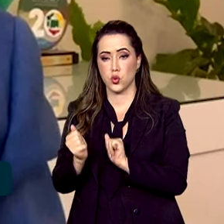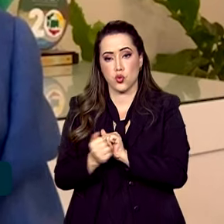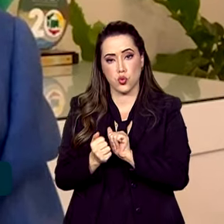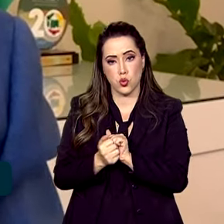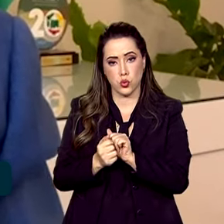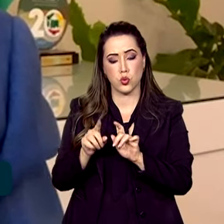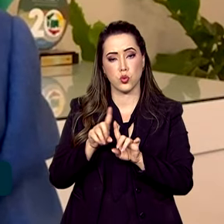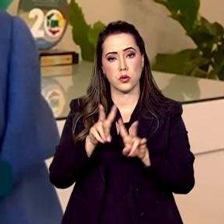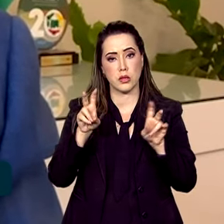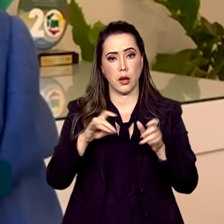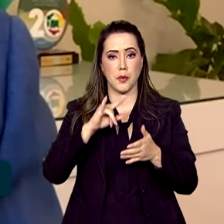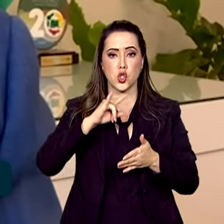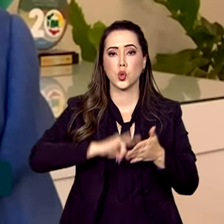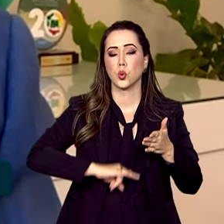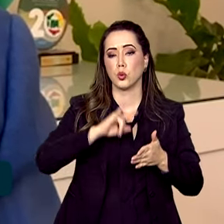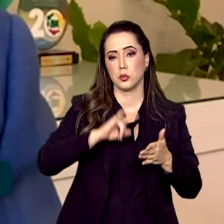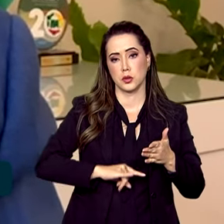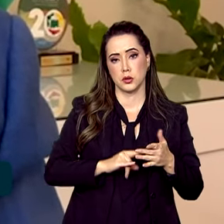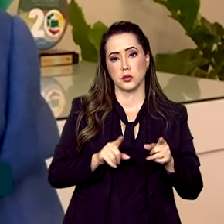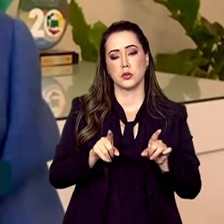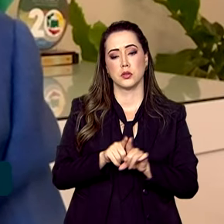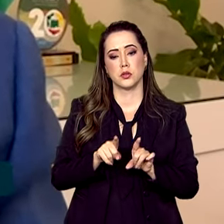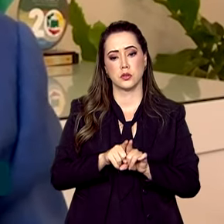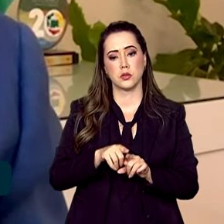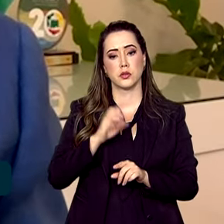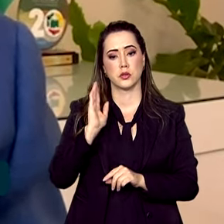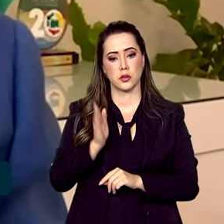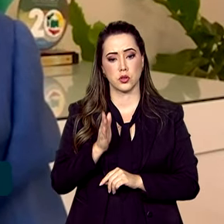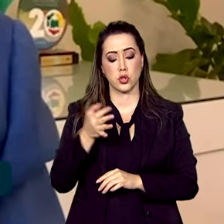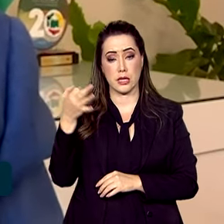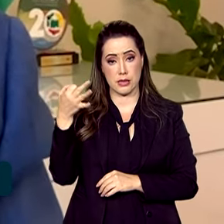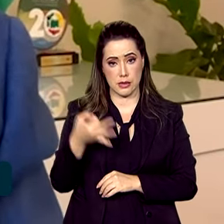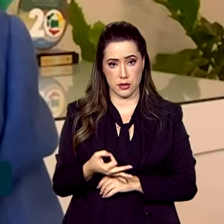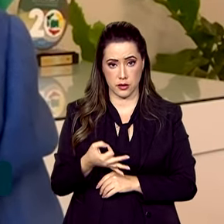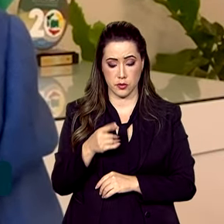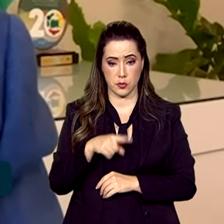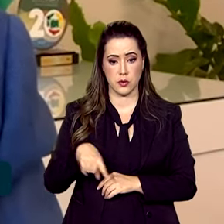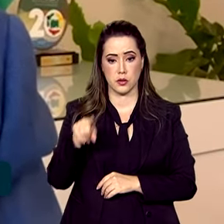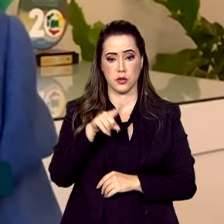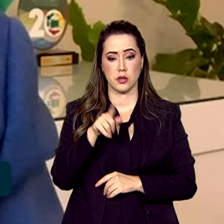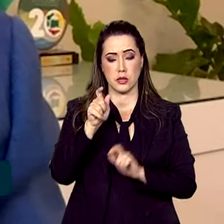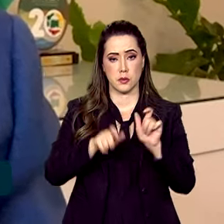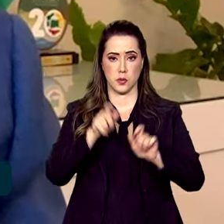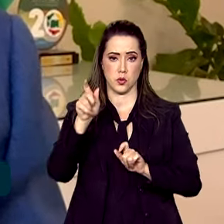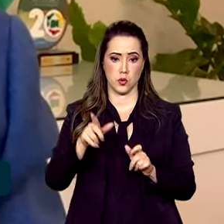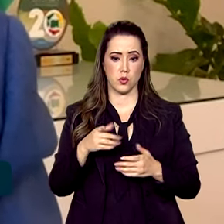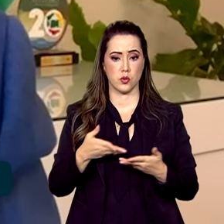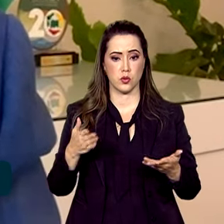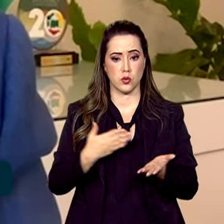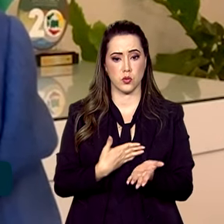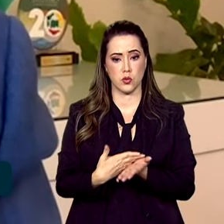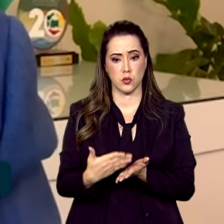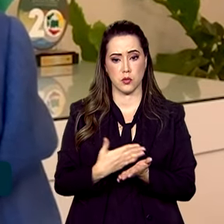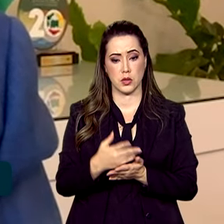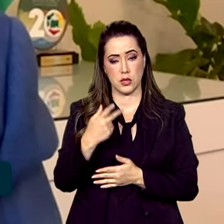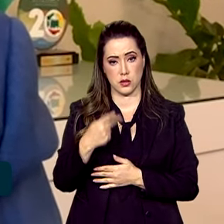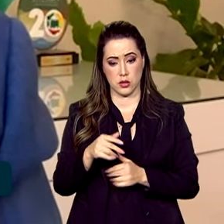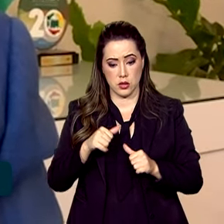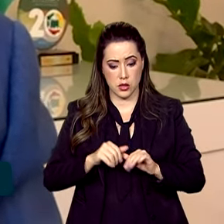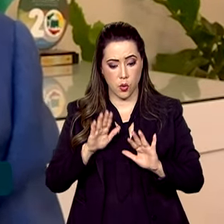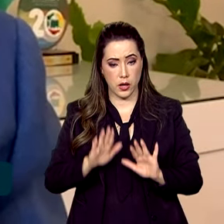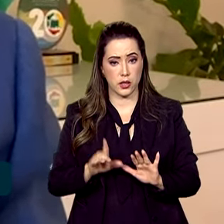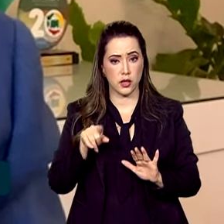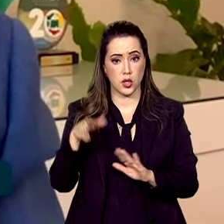a parte de documentação e já acertado para que estas pessoas que inicialmente ficam na base